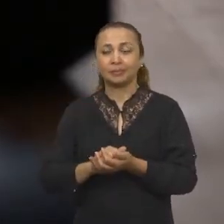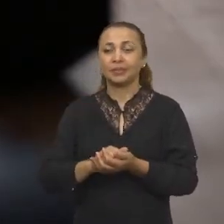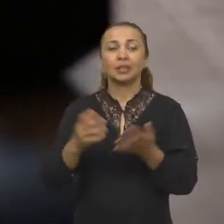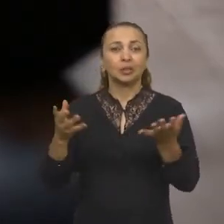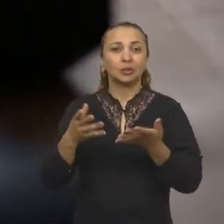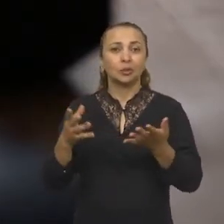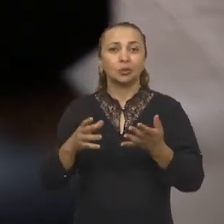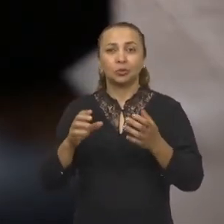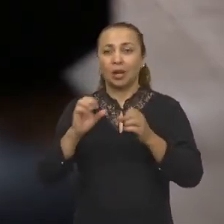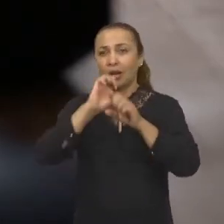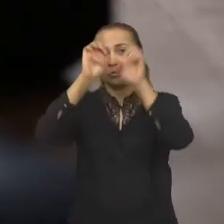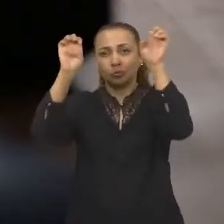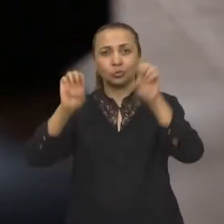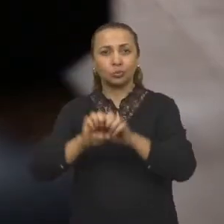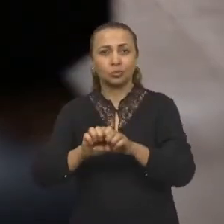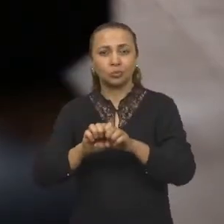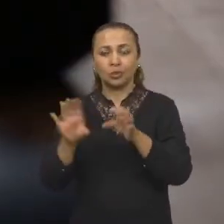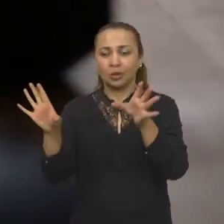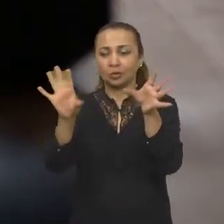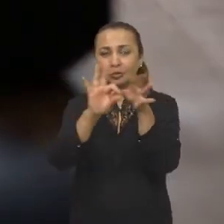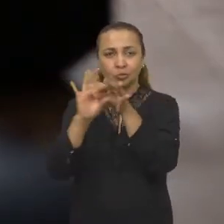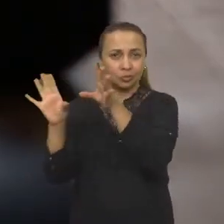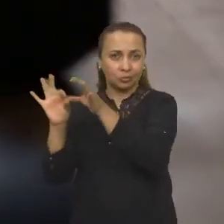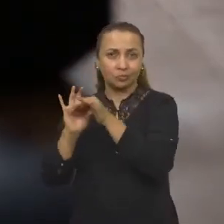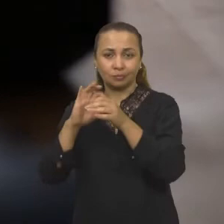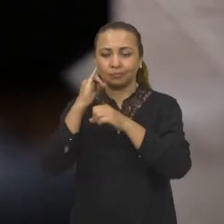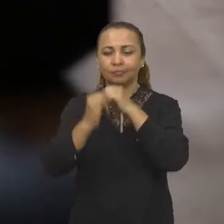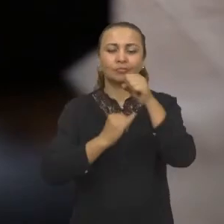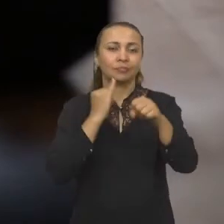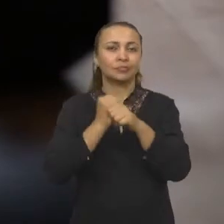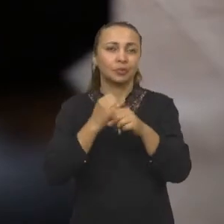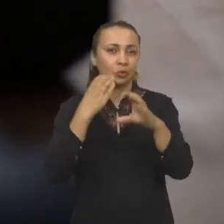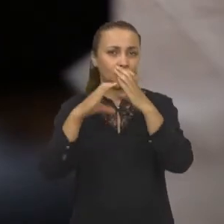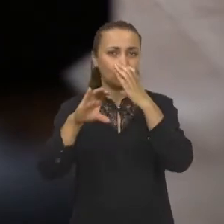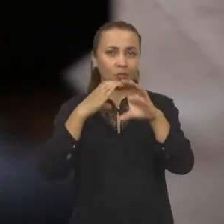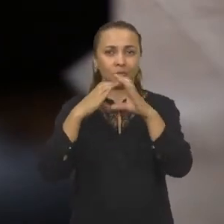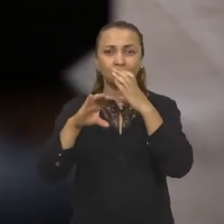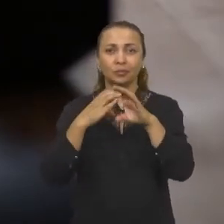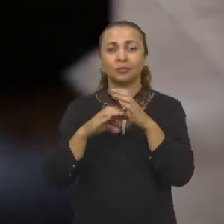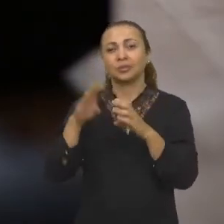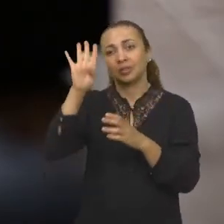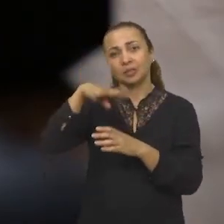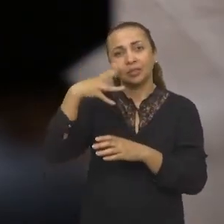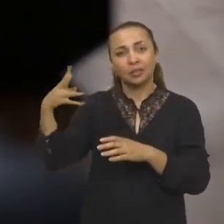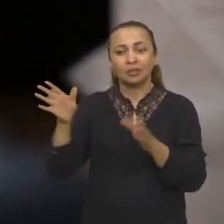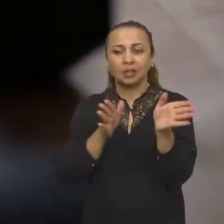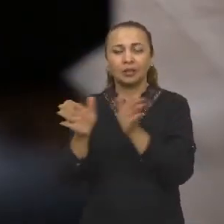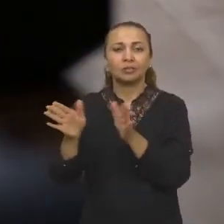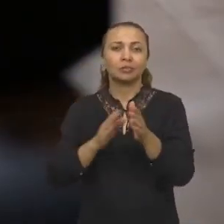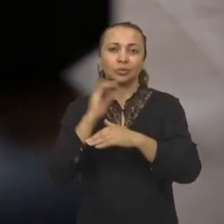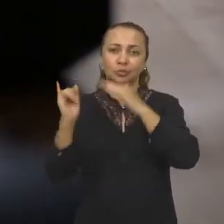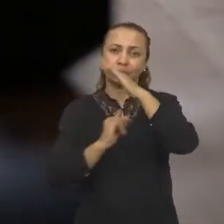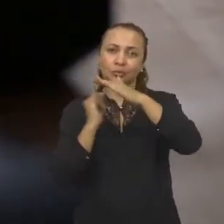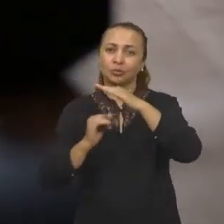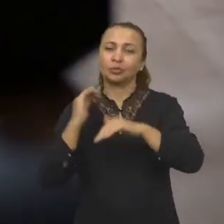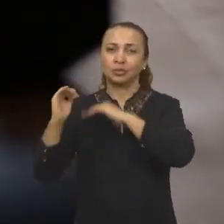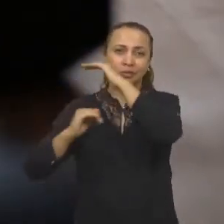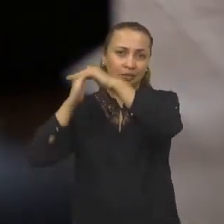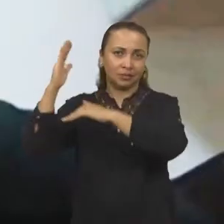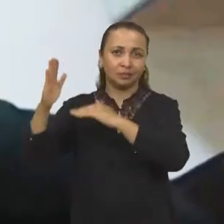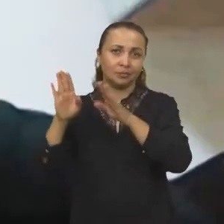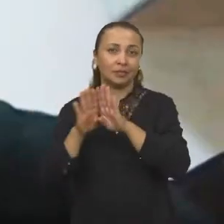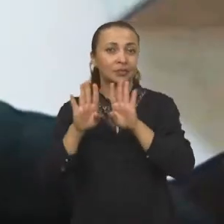prover a infraestrutura de conectividade de internet e comunicação de dados entre as instituições de ensino,